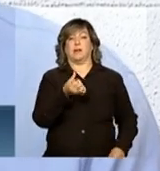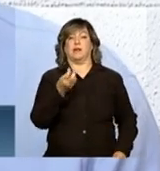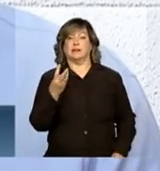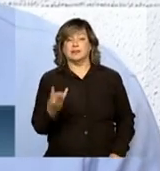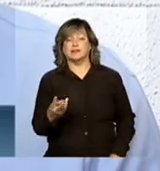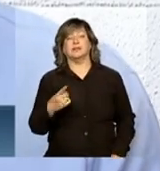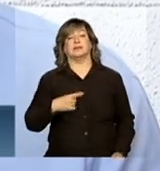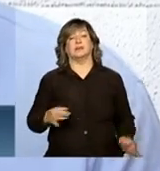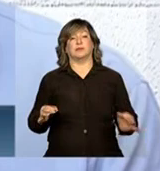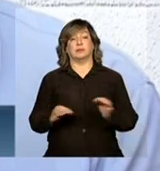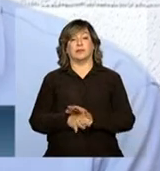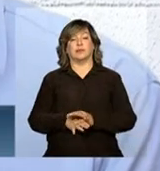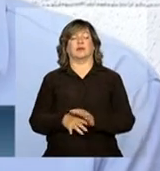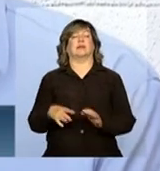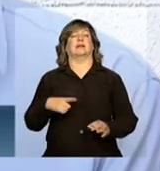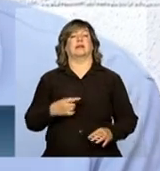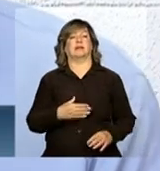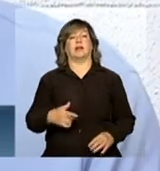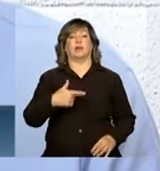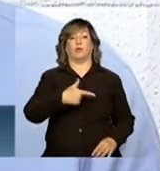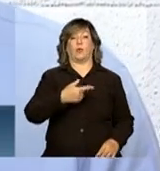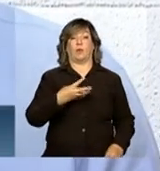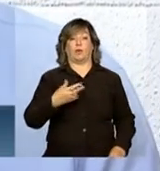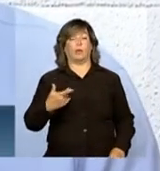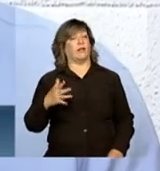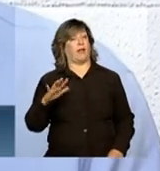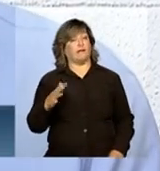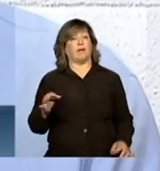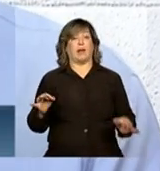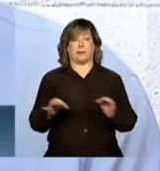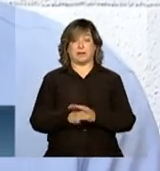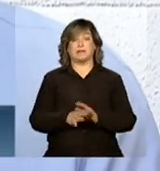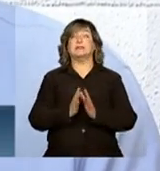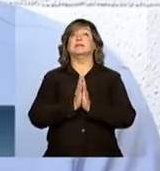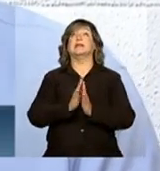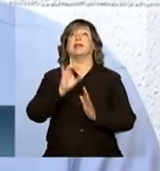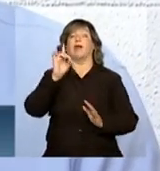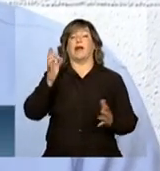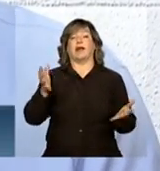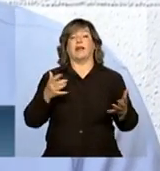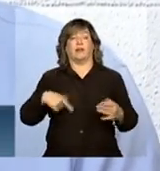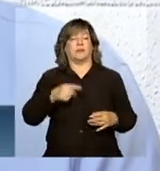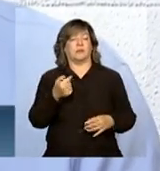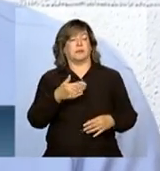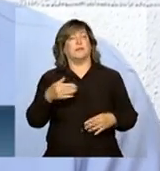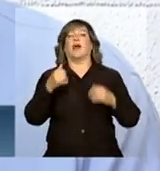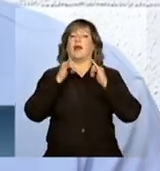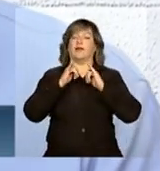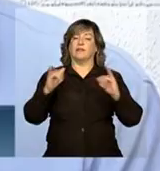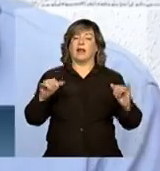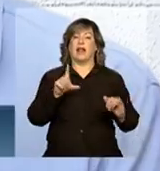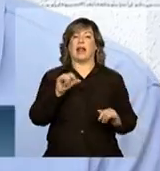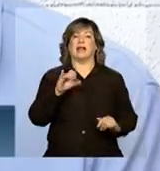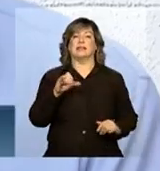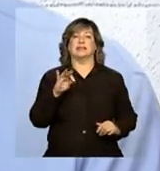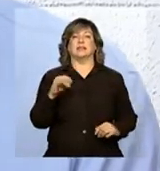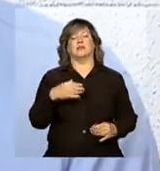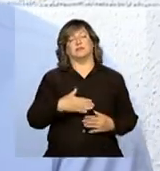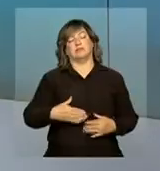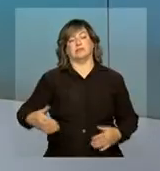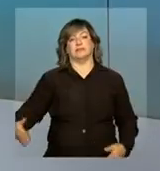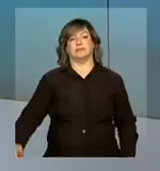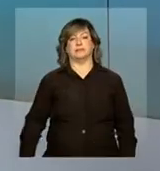sendo concluída, graças a Deus. A 242 deve ser concluída. Se Deus quiser, daqui uns dias nós vamos anunciar a licitação da FICO e assim por